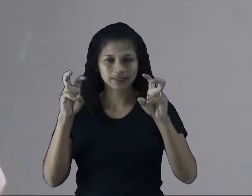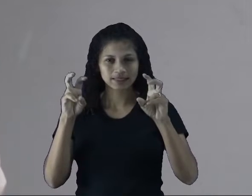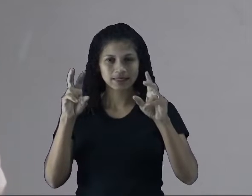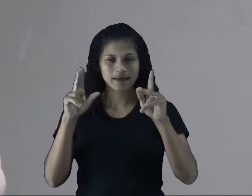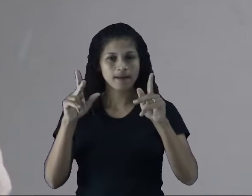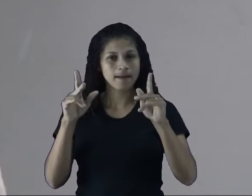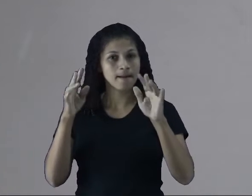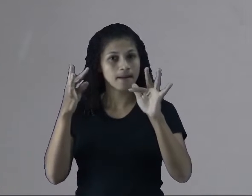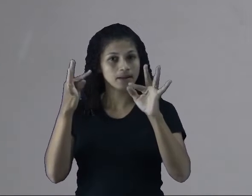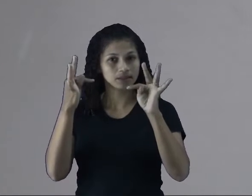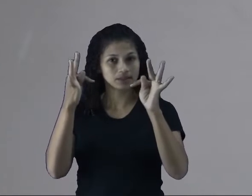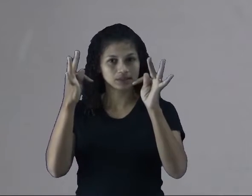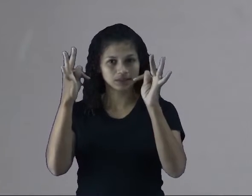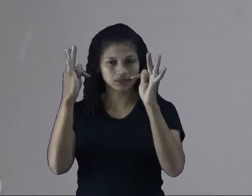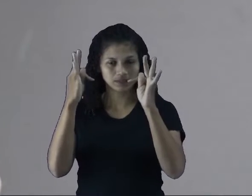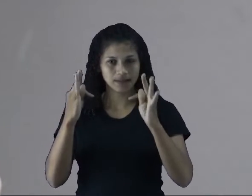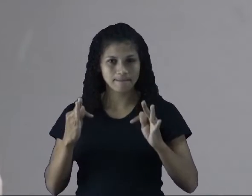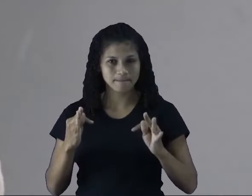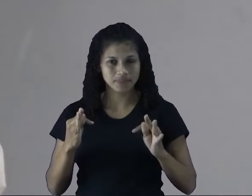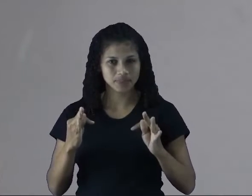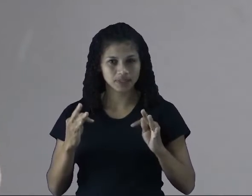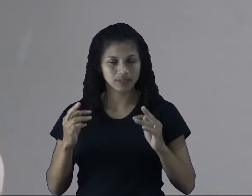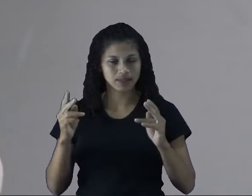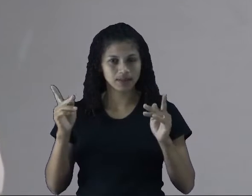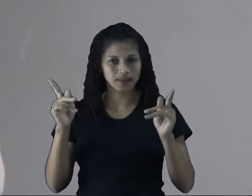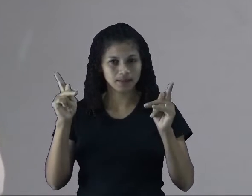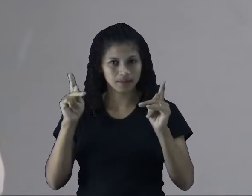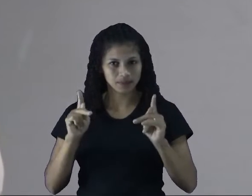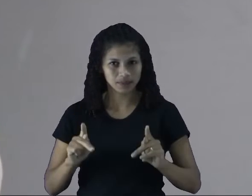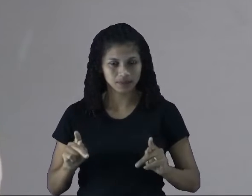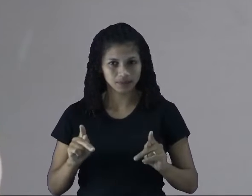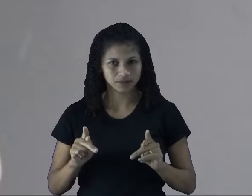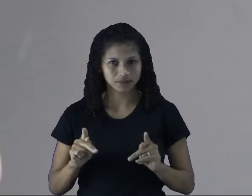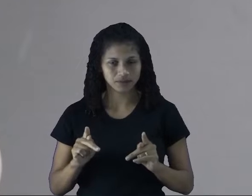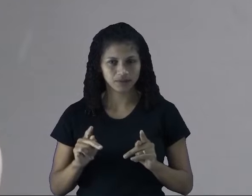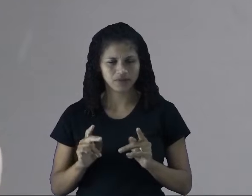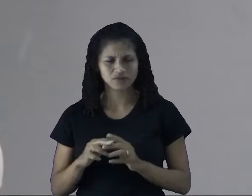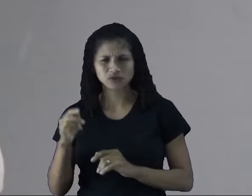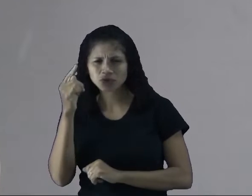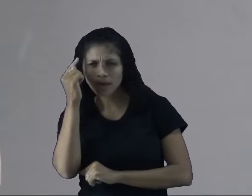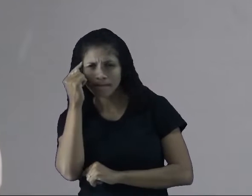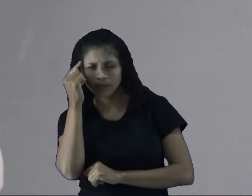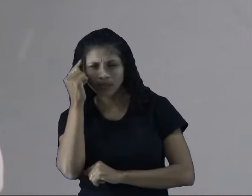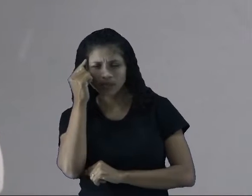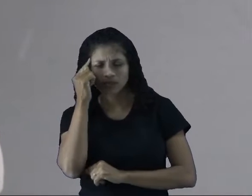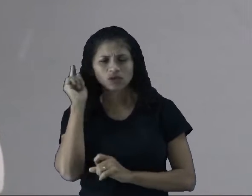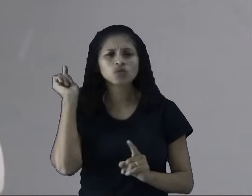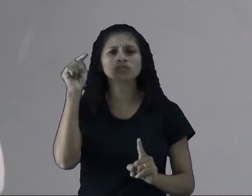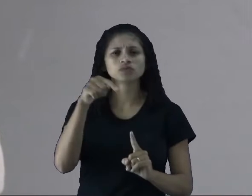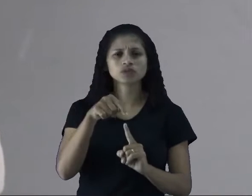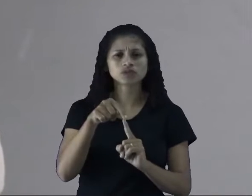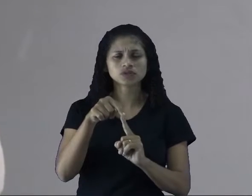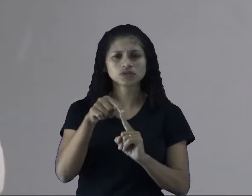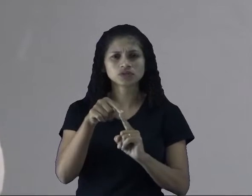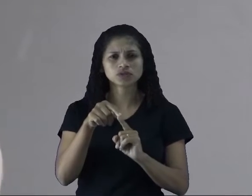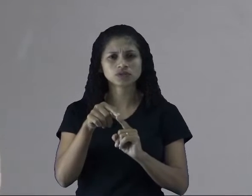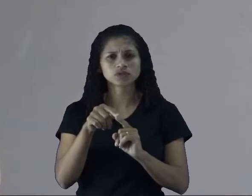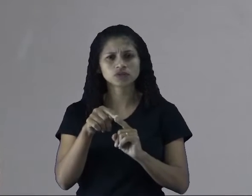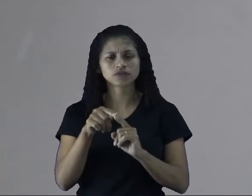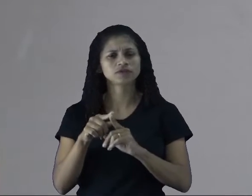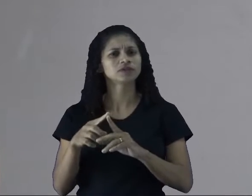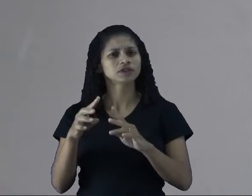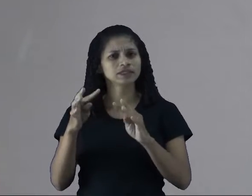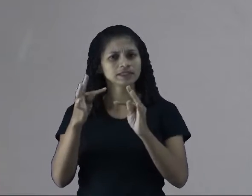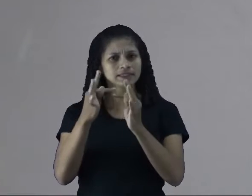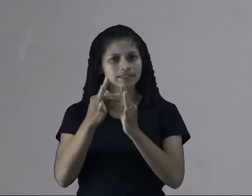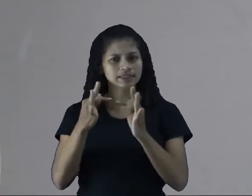para começar, vamos colocar aqui, vocês sabem para que serve a tabela periódica? Vocês já pensaram na funcionalidade da tabela periódica? Né? Então, para